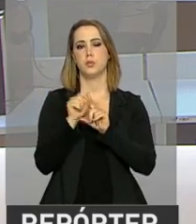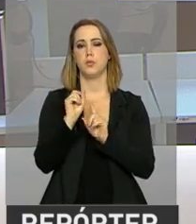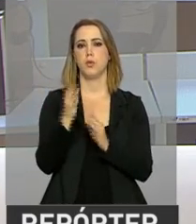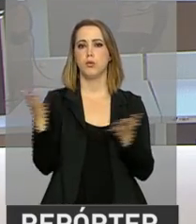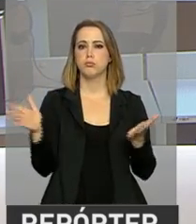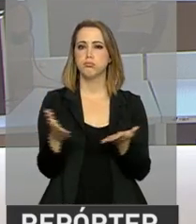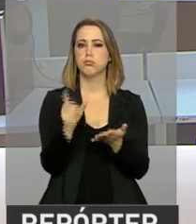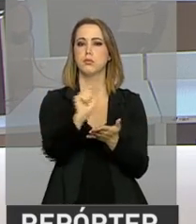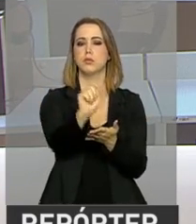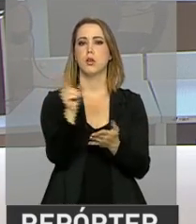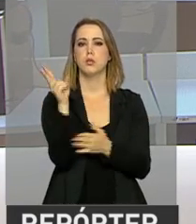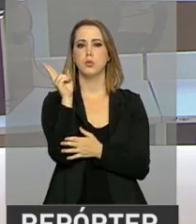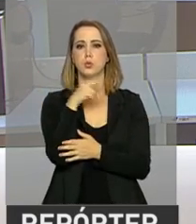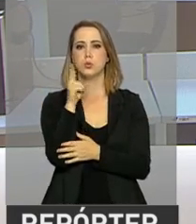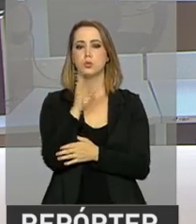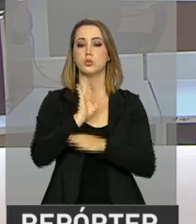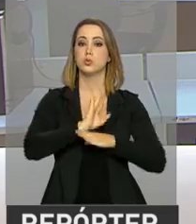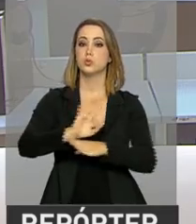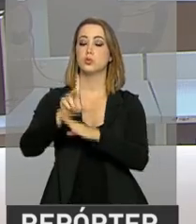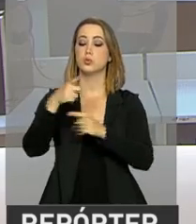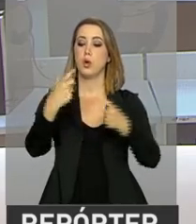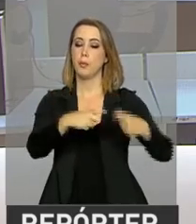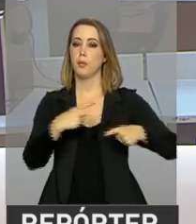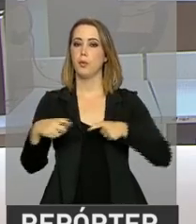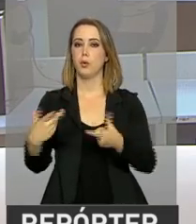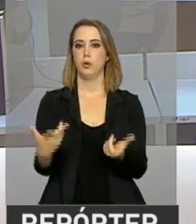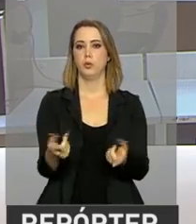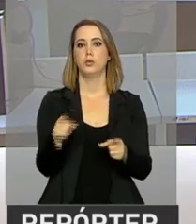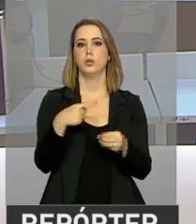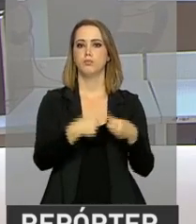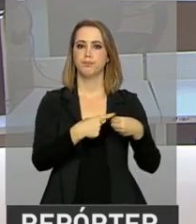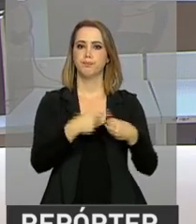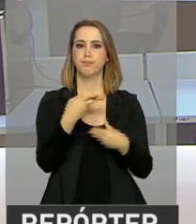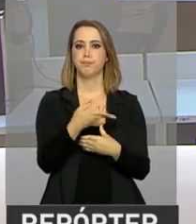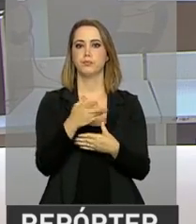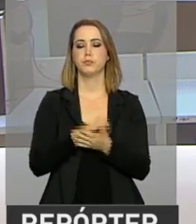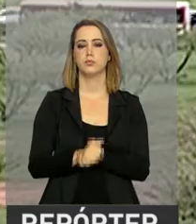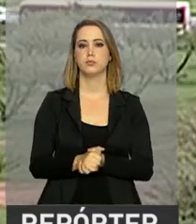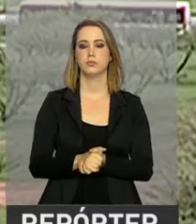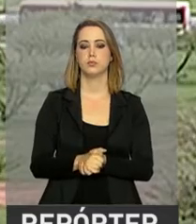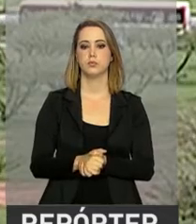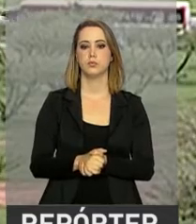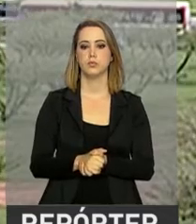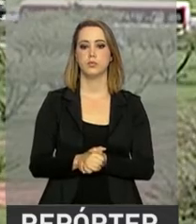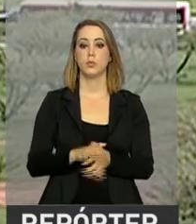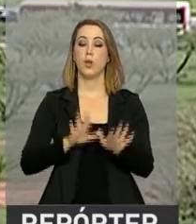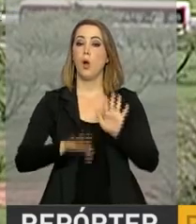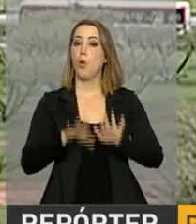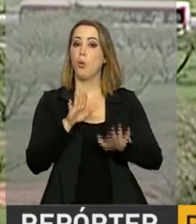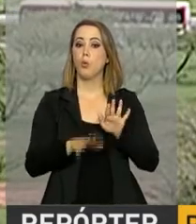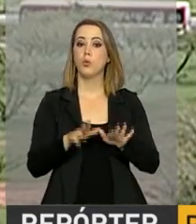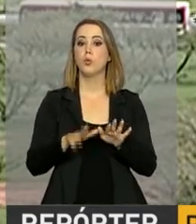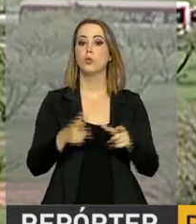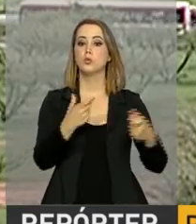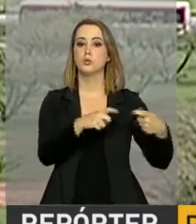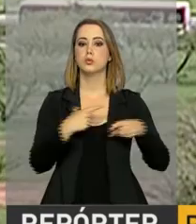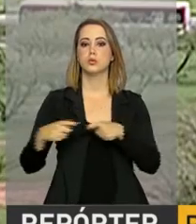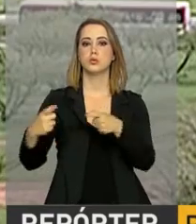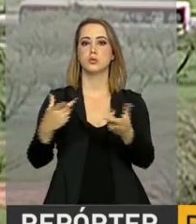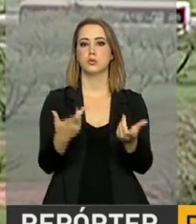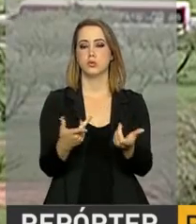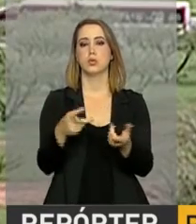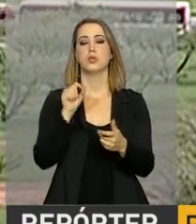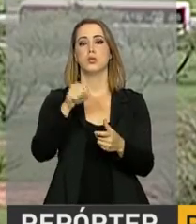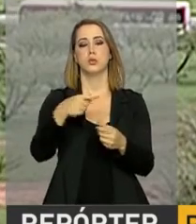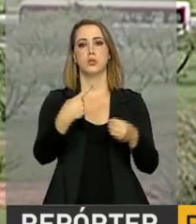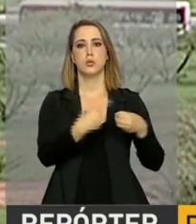acelerar o apoio à região ao lado do word traz os detalhes pra gente algumas regiões do município de petrópolis já